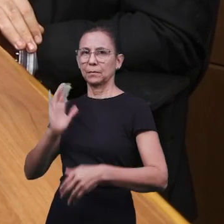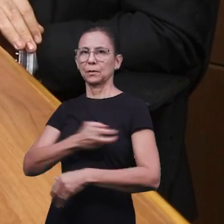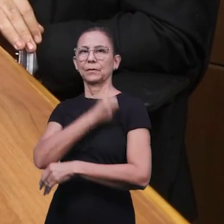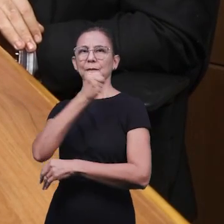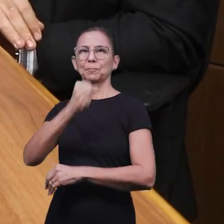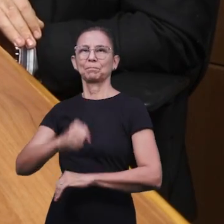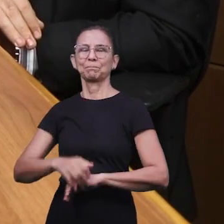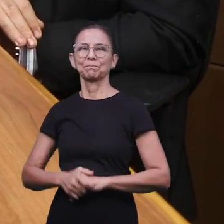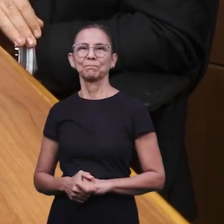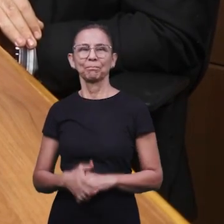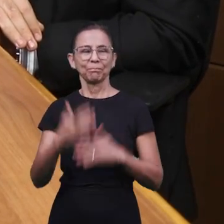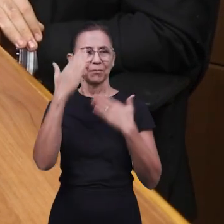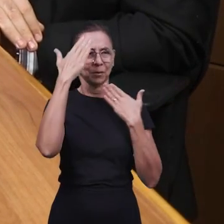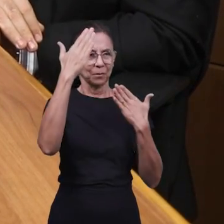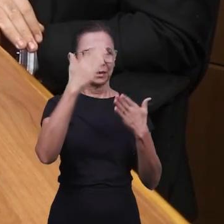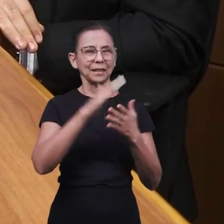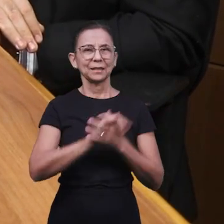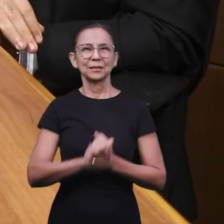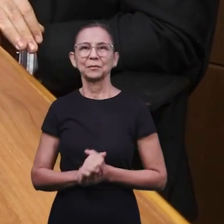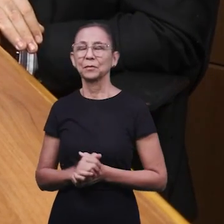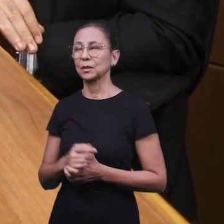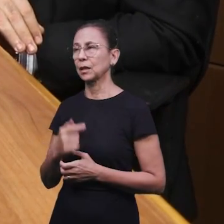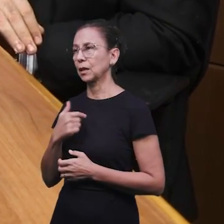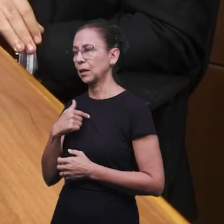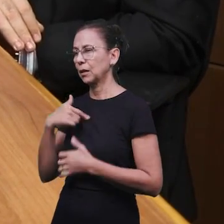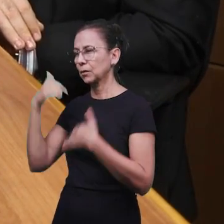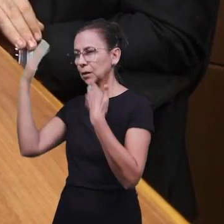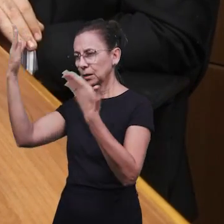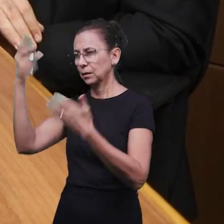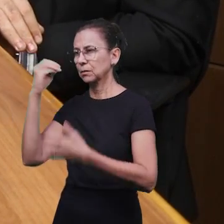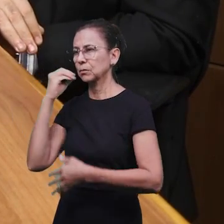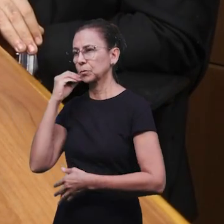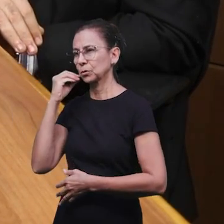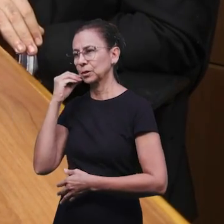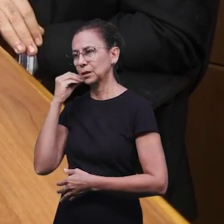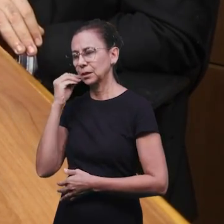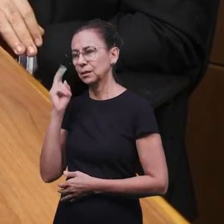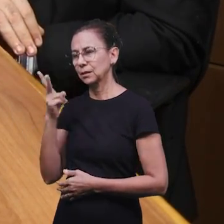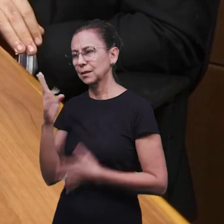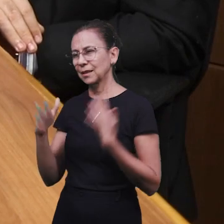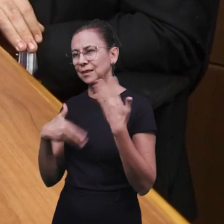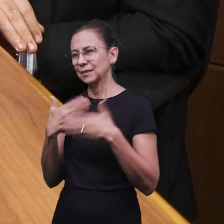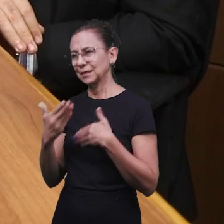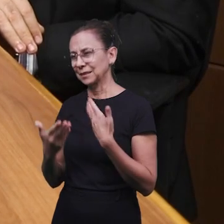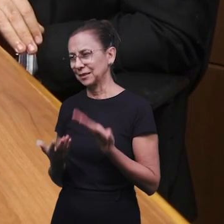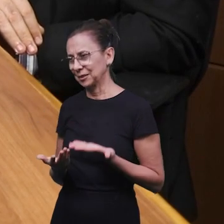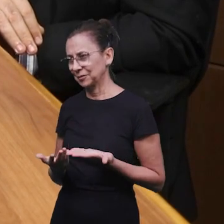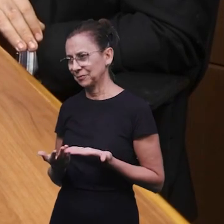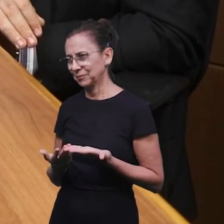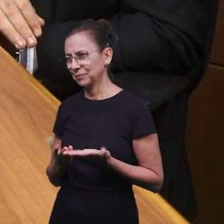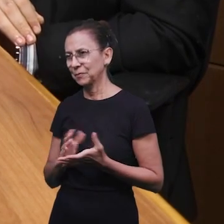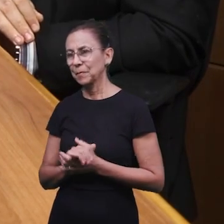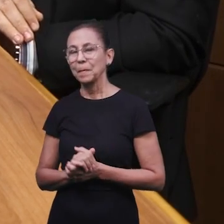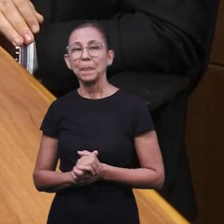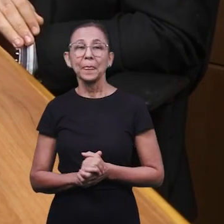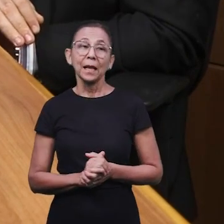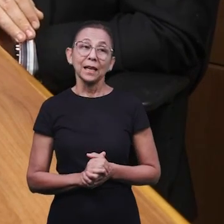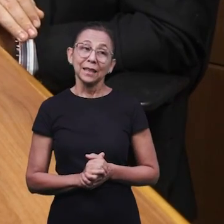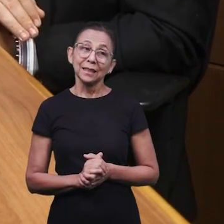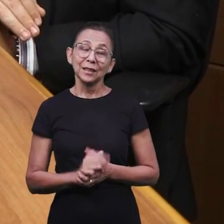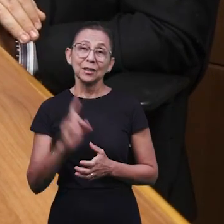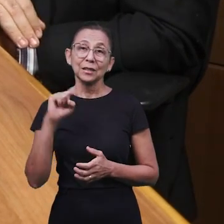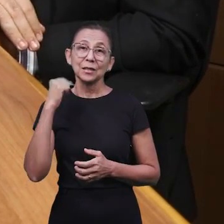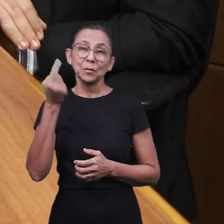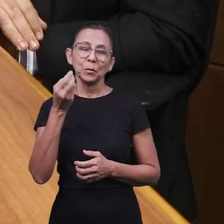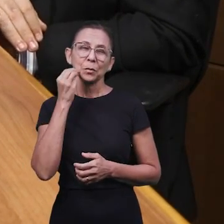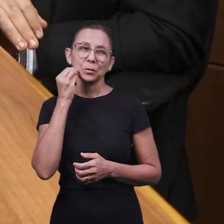salvação mesmo. Muito obrigado pela sua participação. Eu agradeço a oportunidade, para mim é sempre uma alegria. Pronto, eu já fico o convite para que em próximas